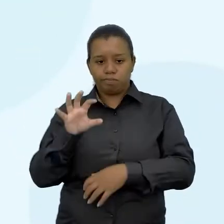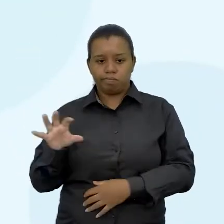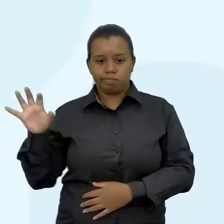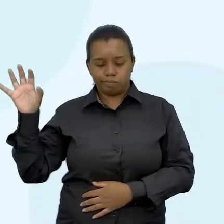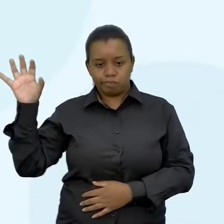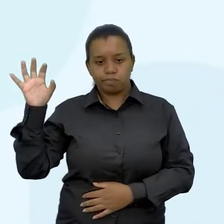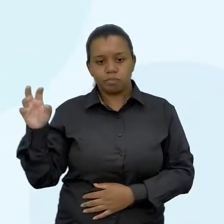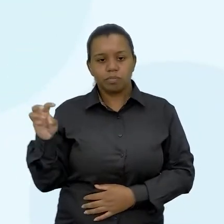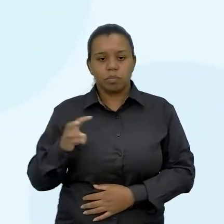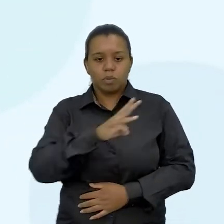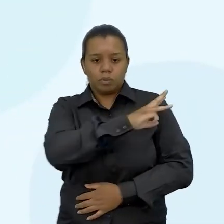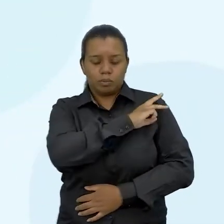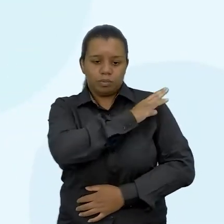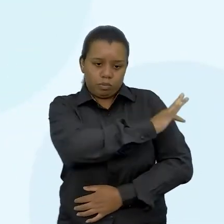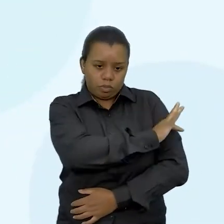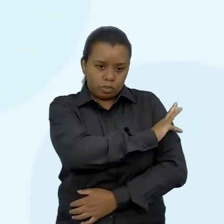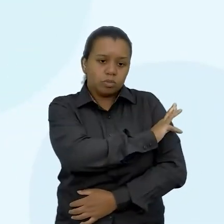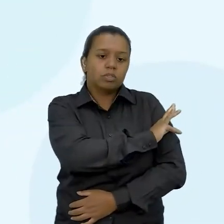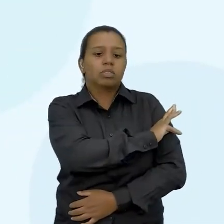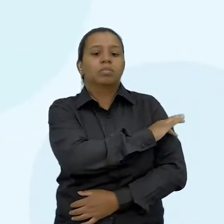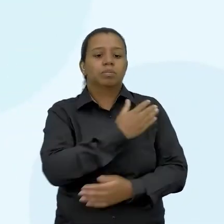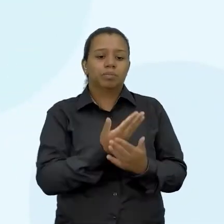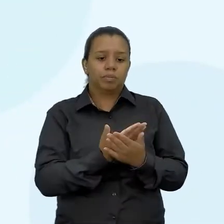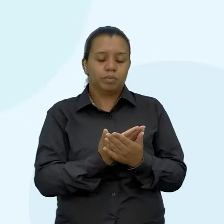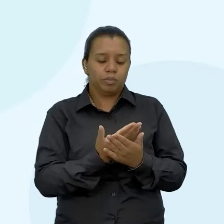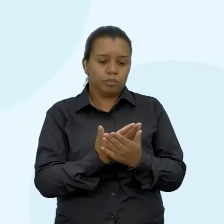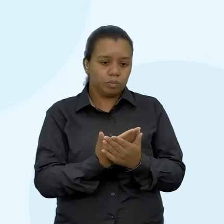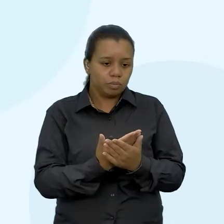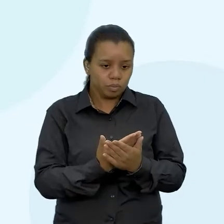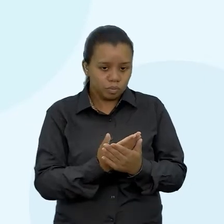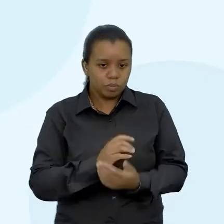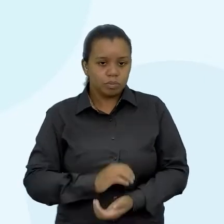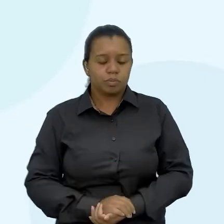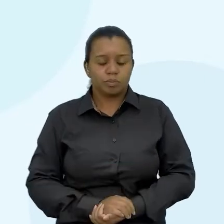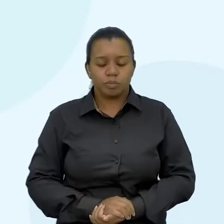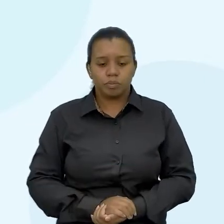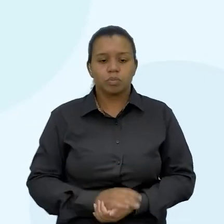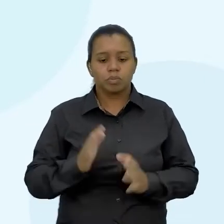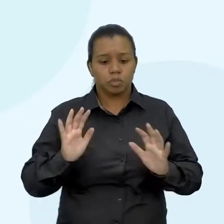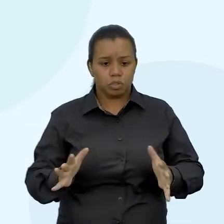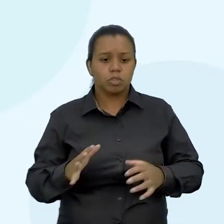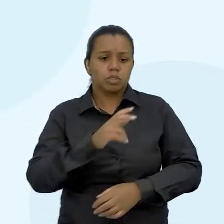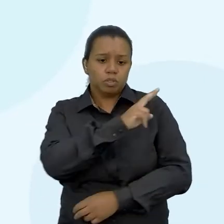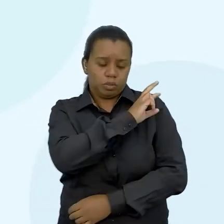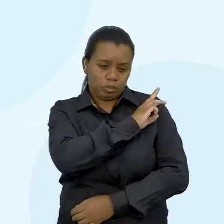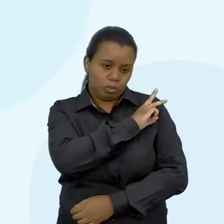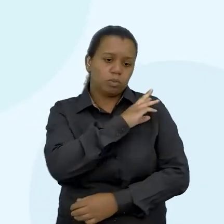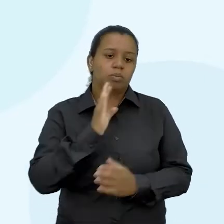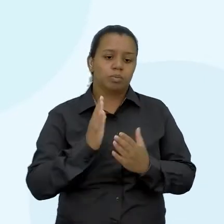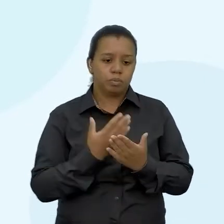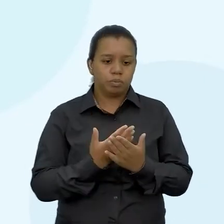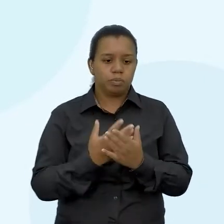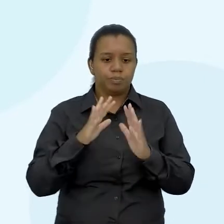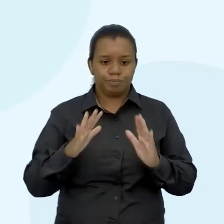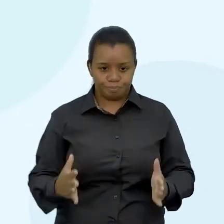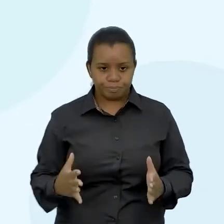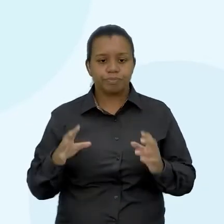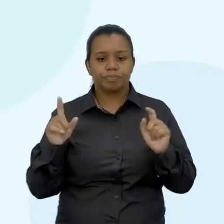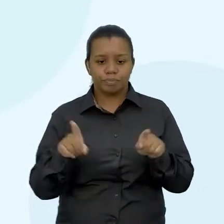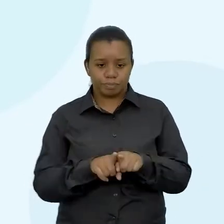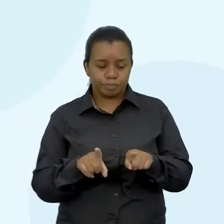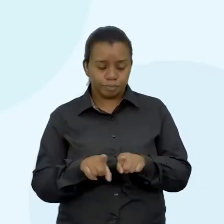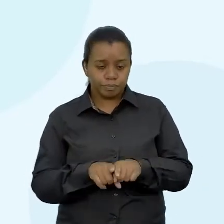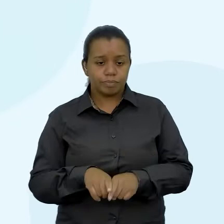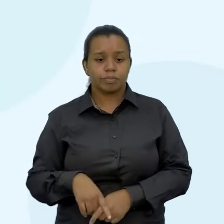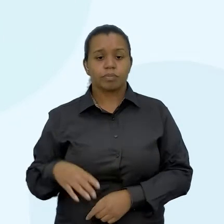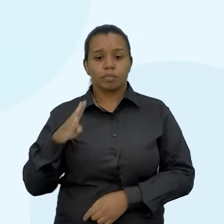ensino fundamental, né, e também estudamos aí no ensino médio. Então nós temos a biosfera, né, que é a relação aí